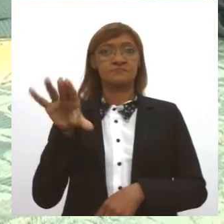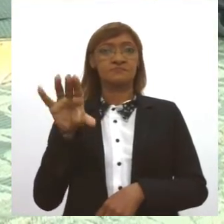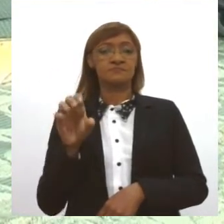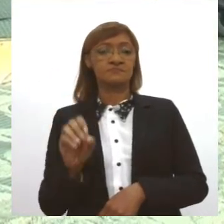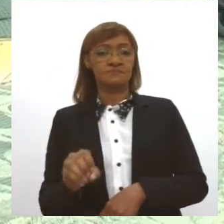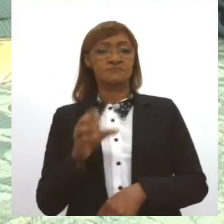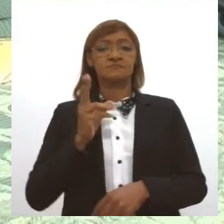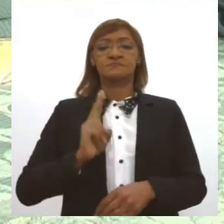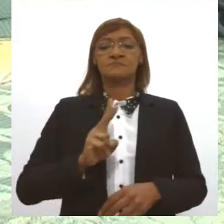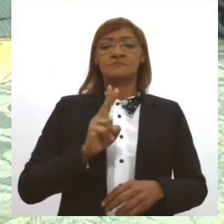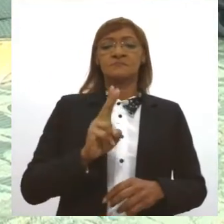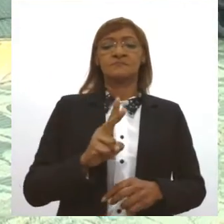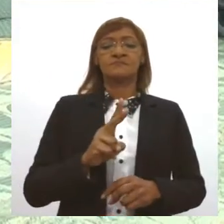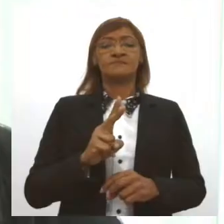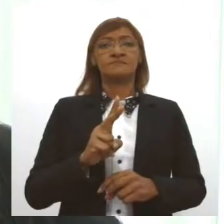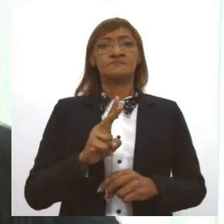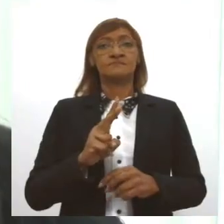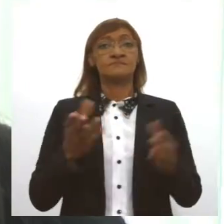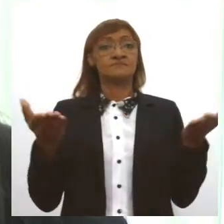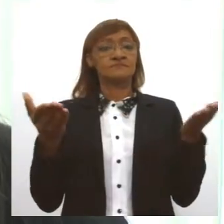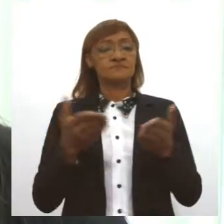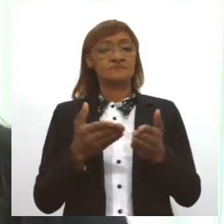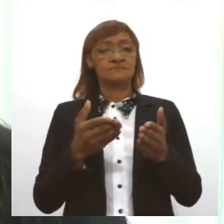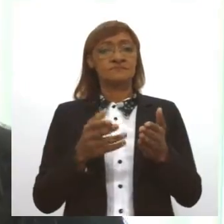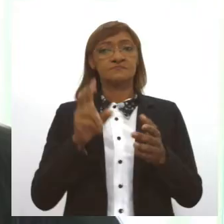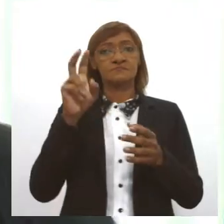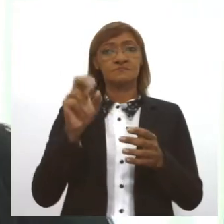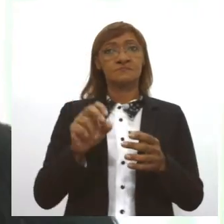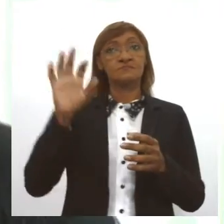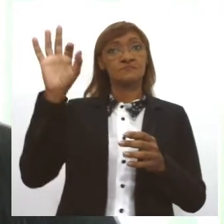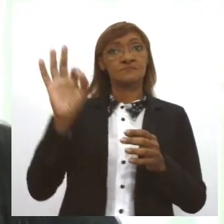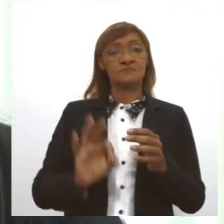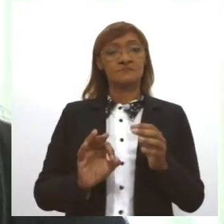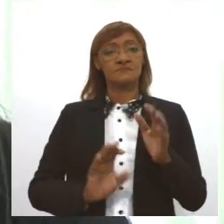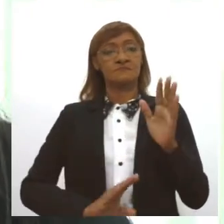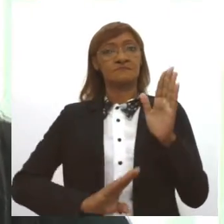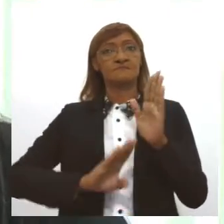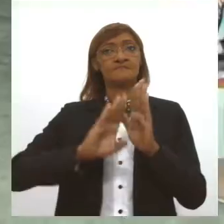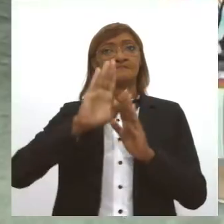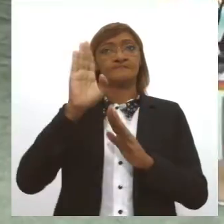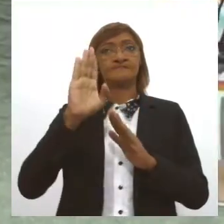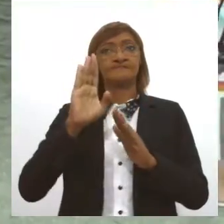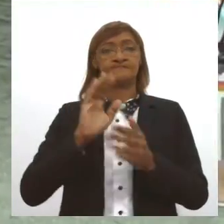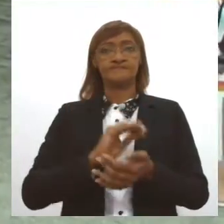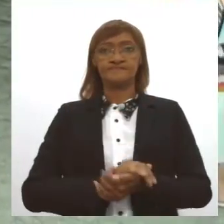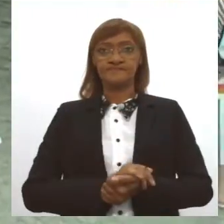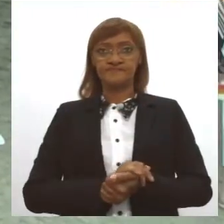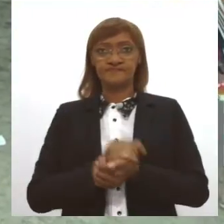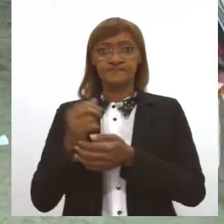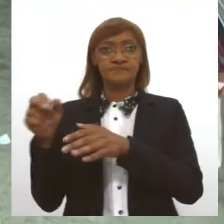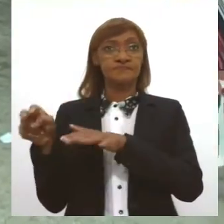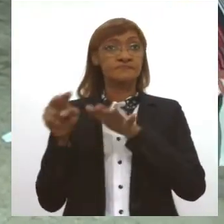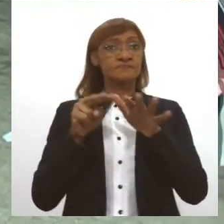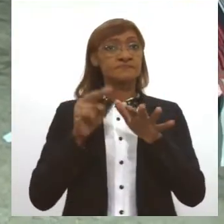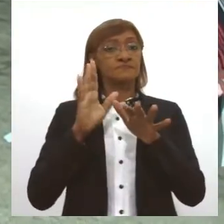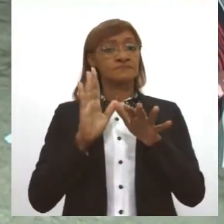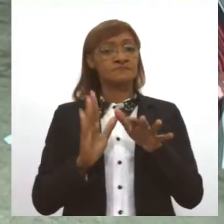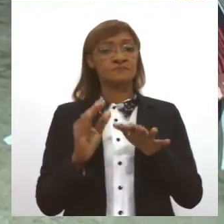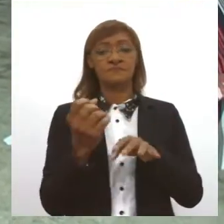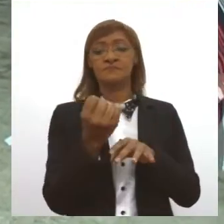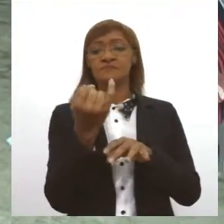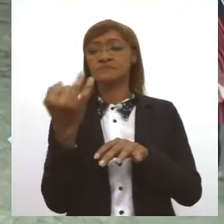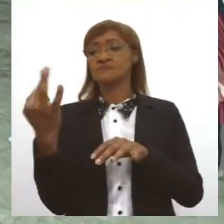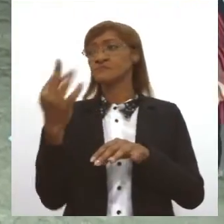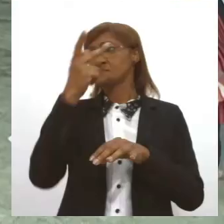de atendimento subiu cerca de 50% nos últimos dias. Pela quantidade de pessoas